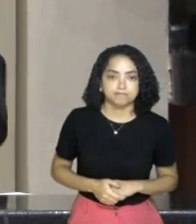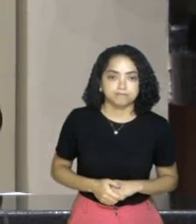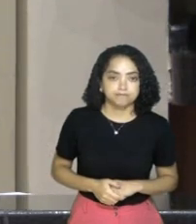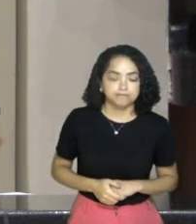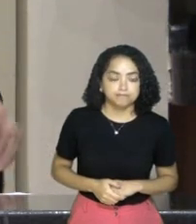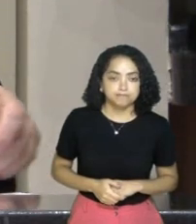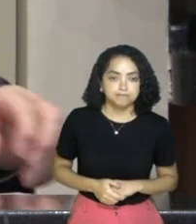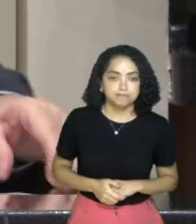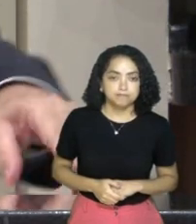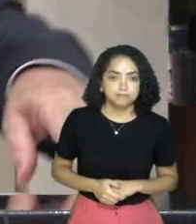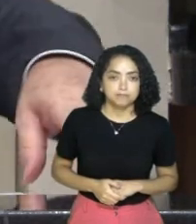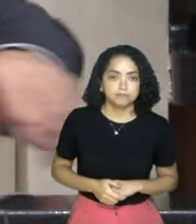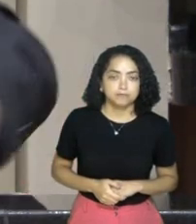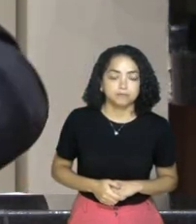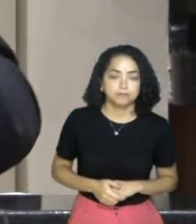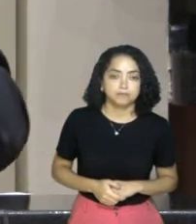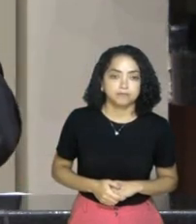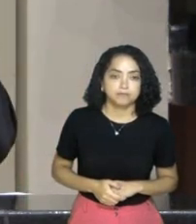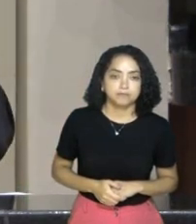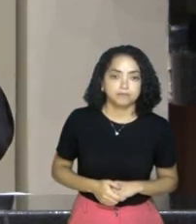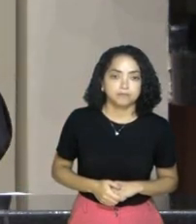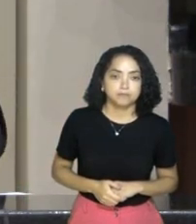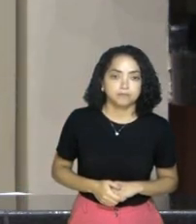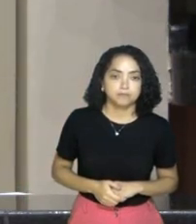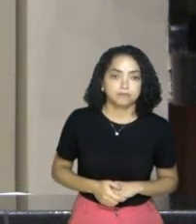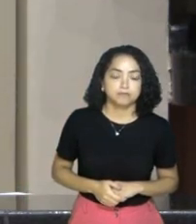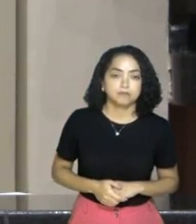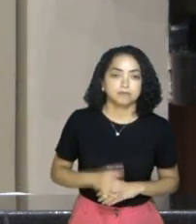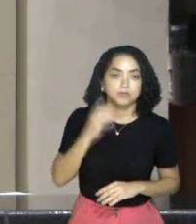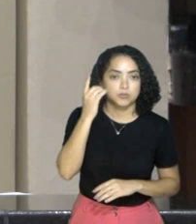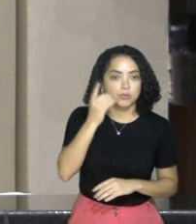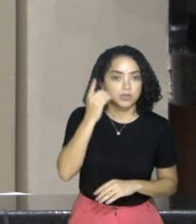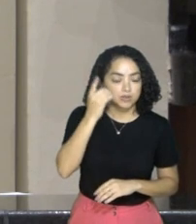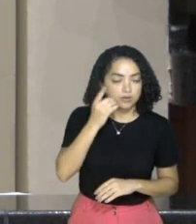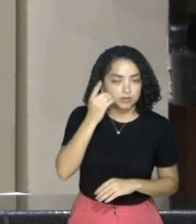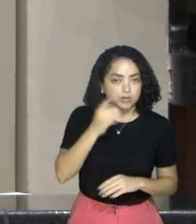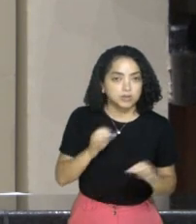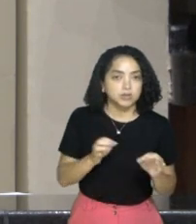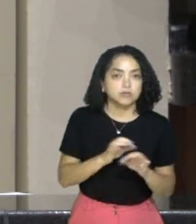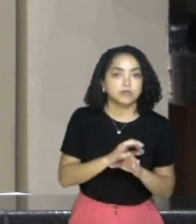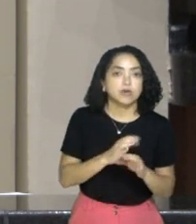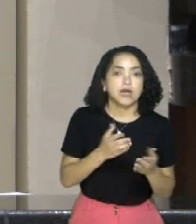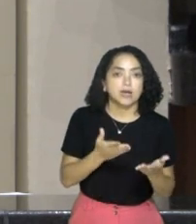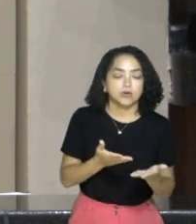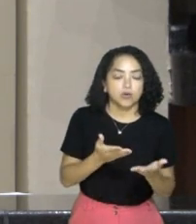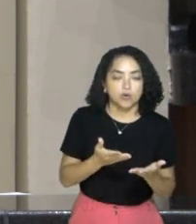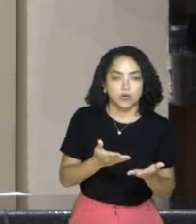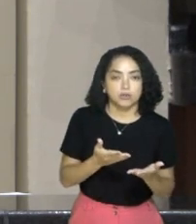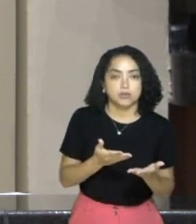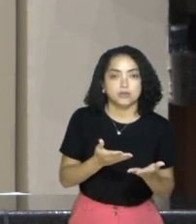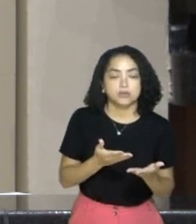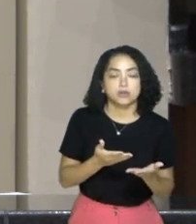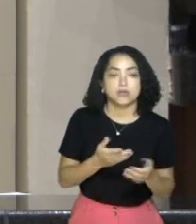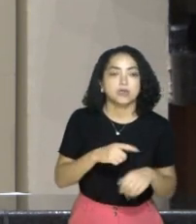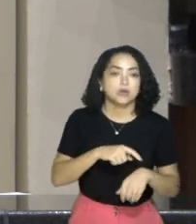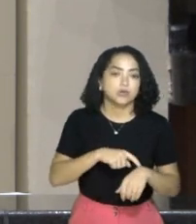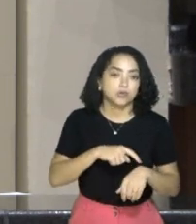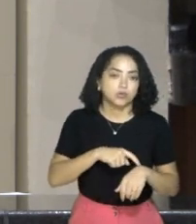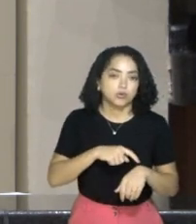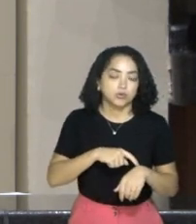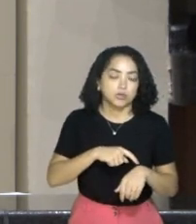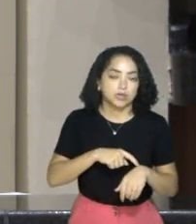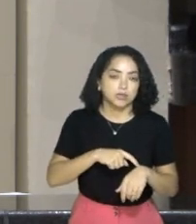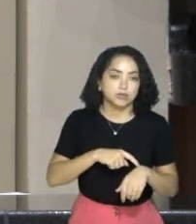feita a manifestação Deputado Jair Mioto na sequência o horário